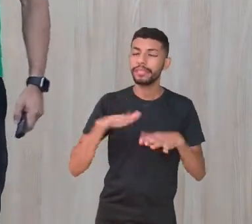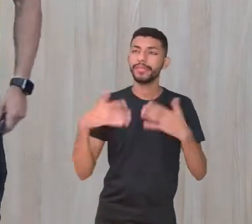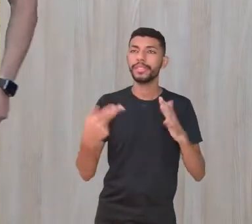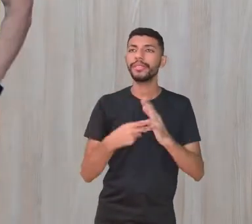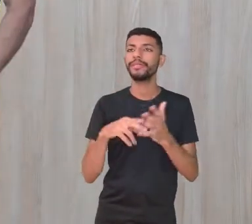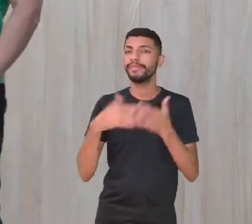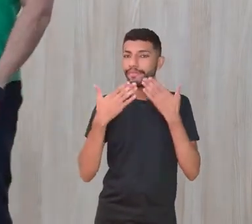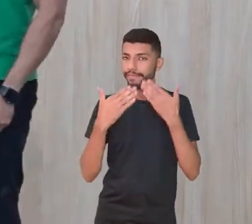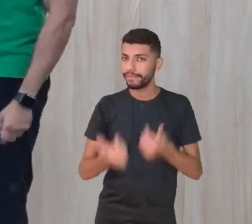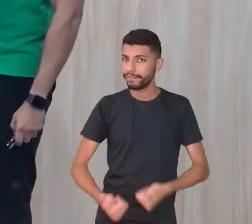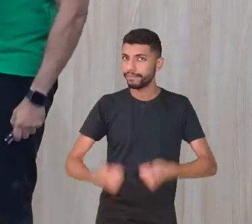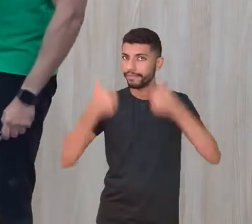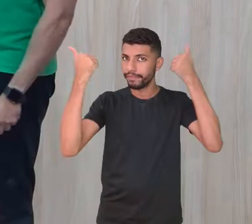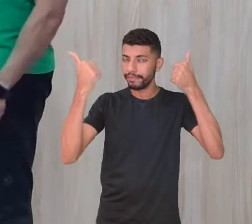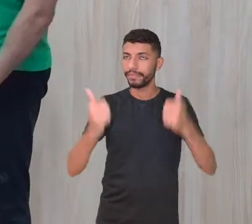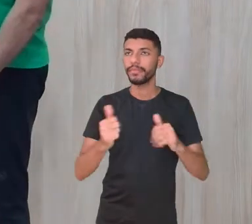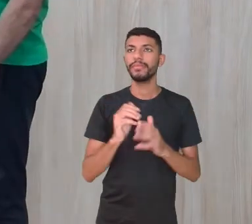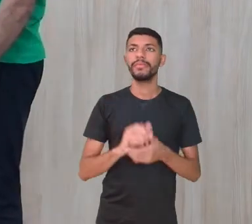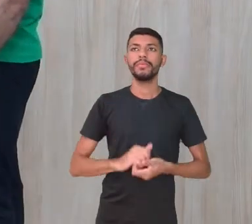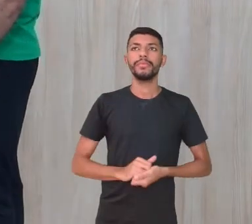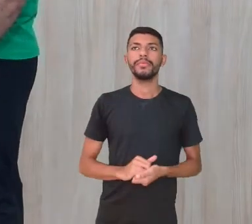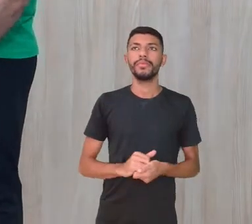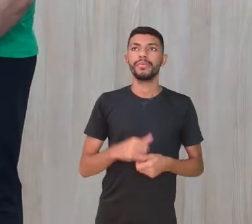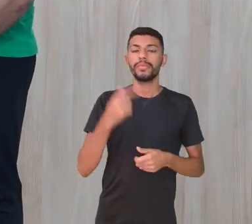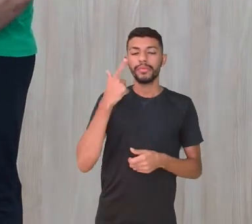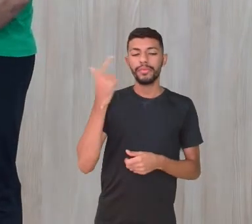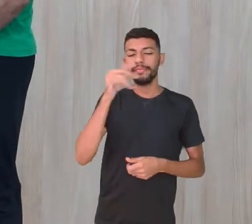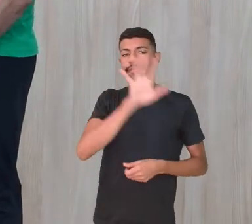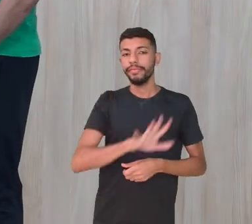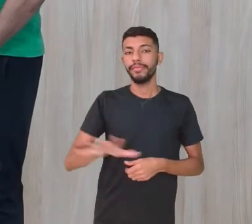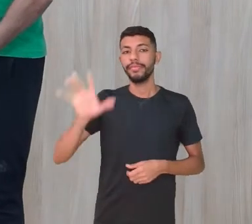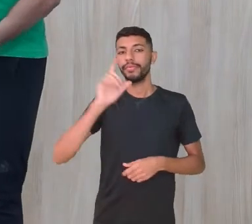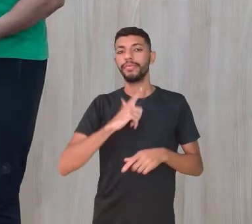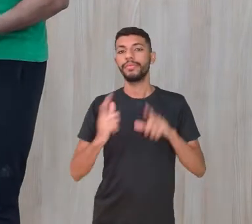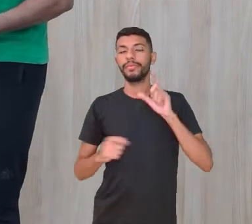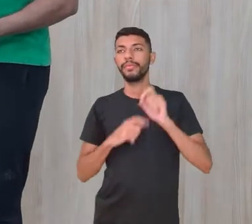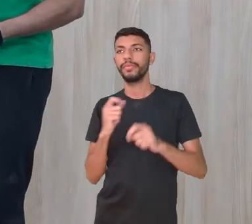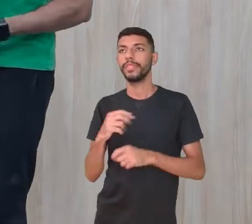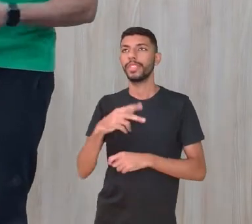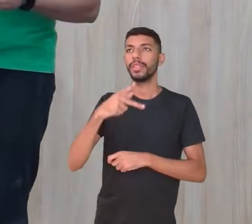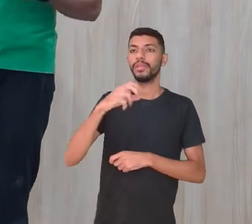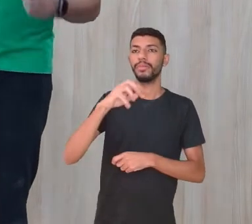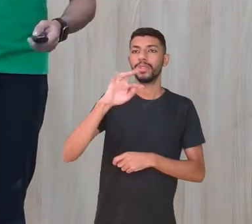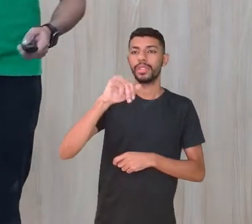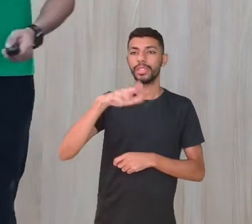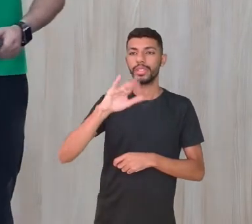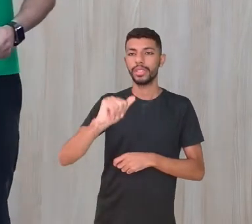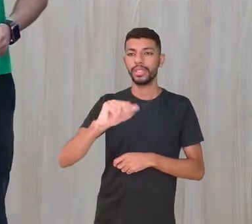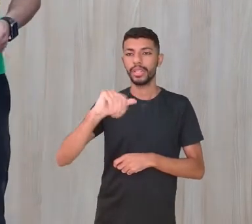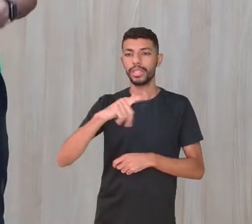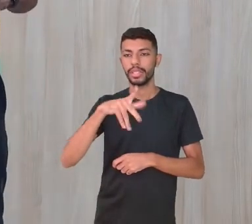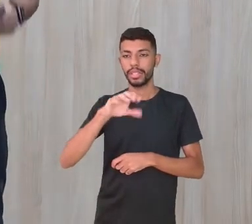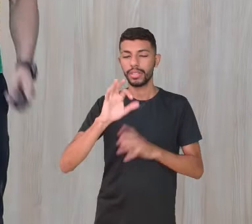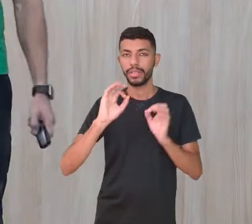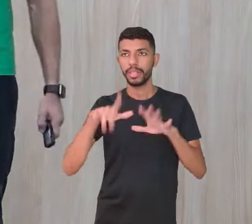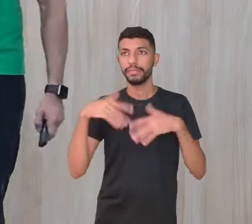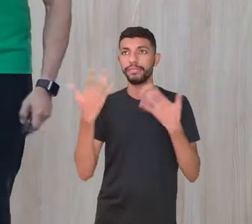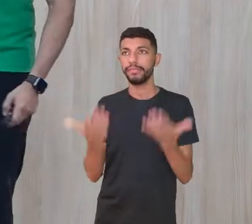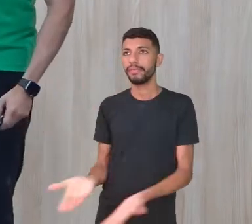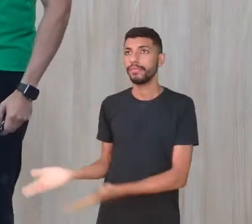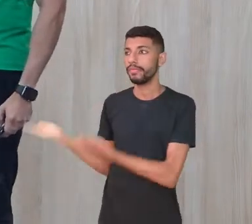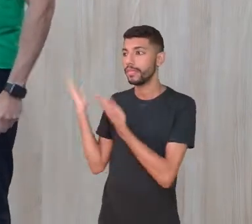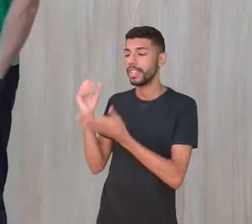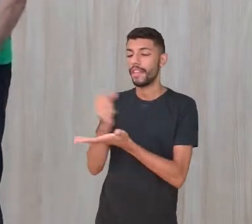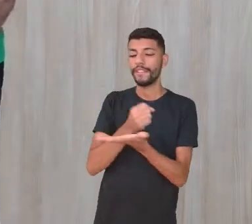melhor, certo? Então, generalizando, eu tenho aqui uma potenciação, certo? Esse valorzinho aí é chamado